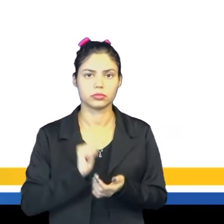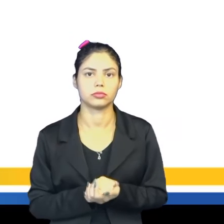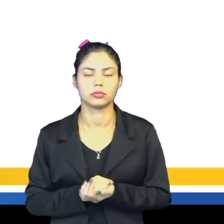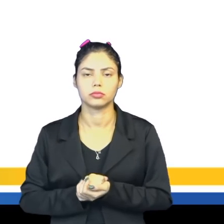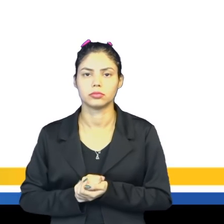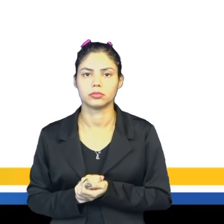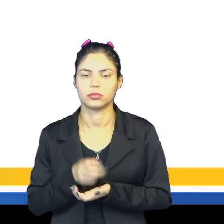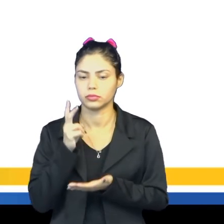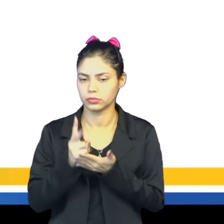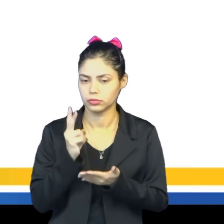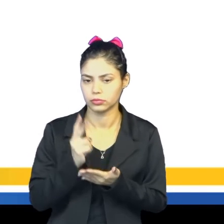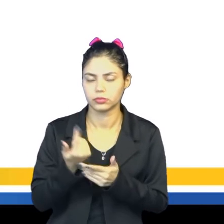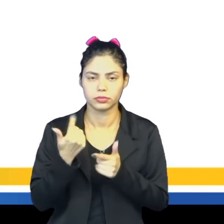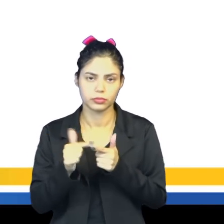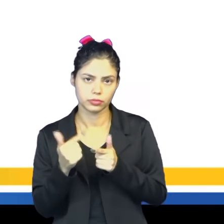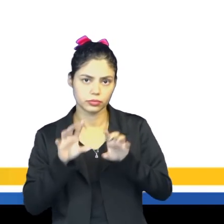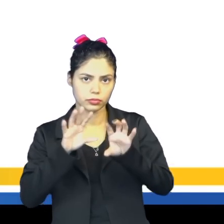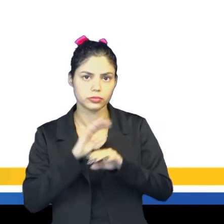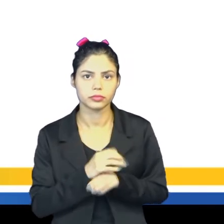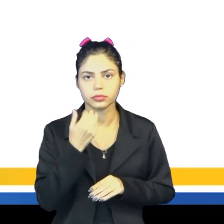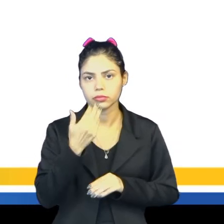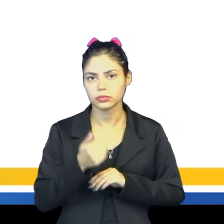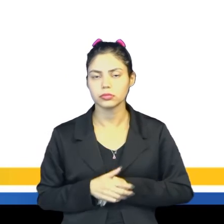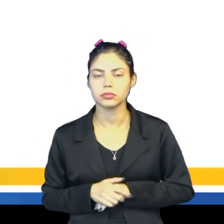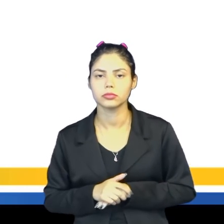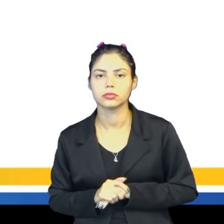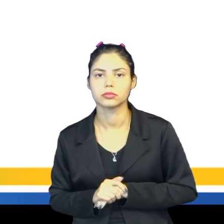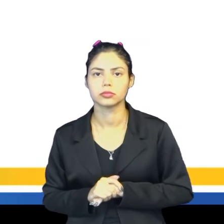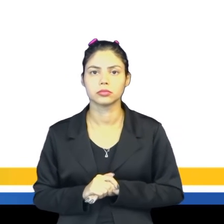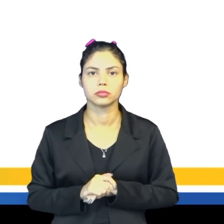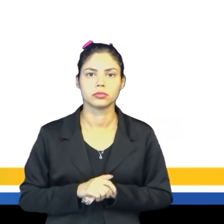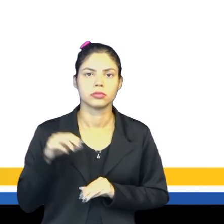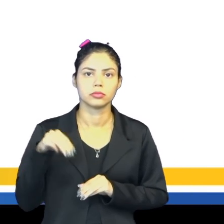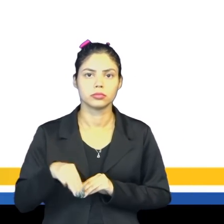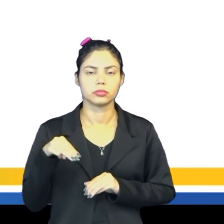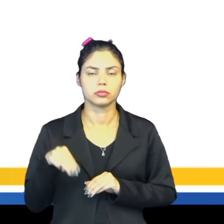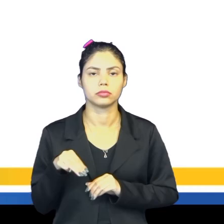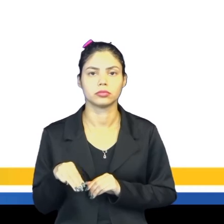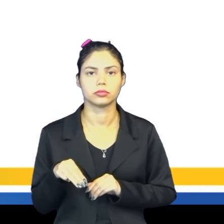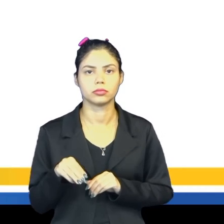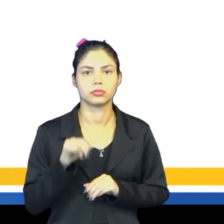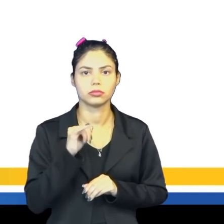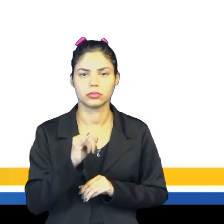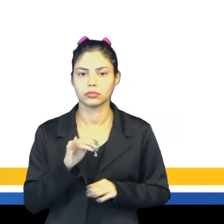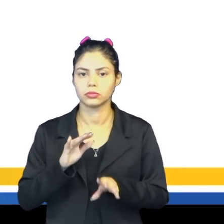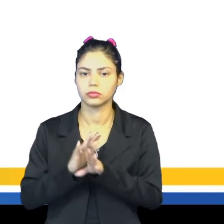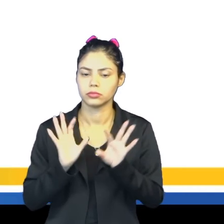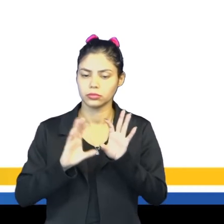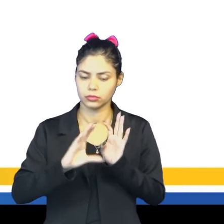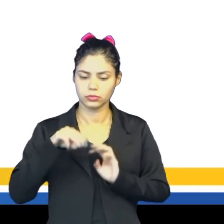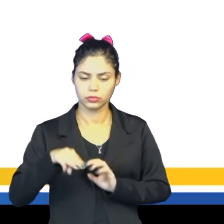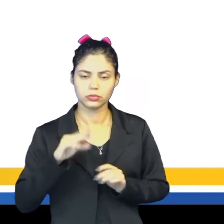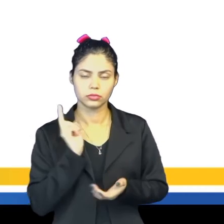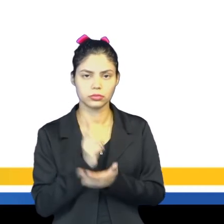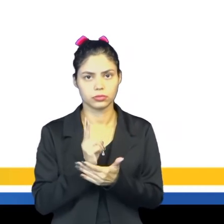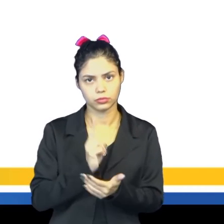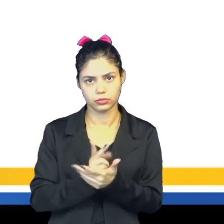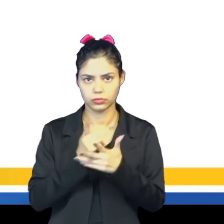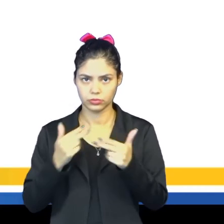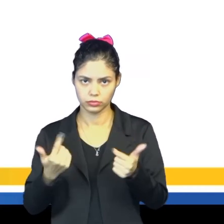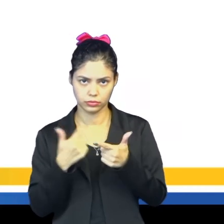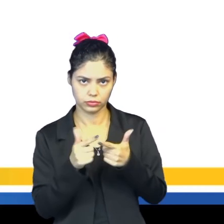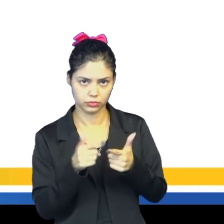entra na mesma situação, tudo bem? Nós estamos falando de metro. Se colocasse centímetros, seria na